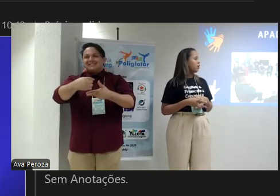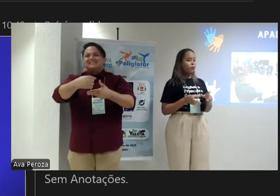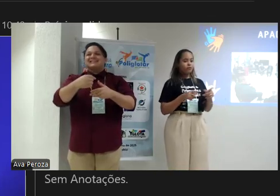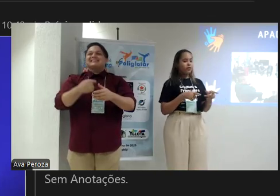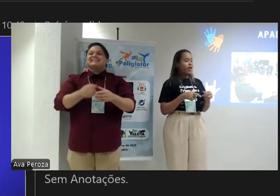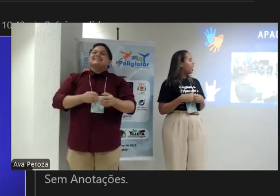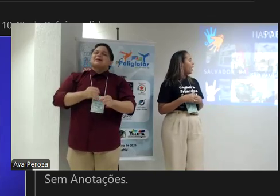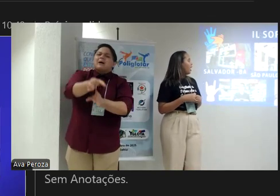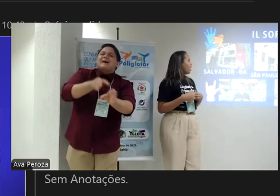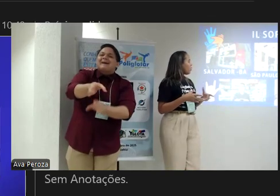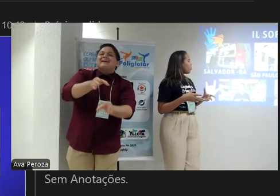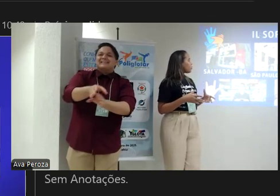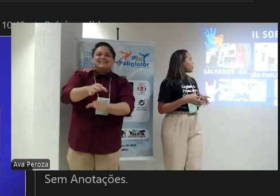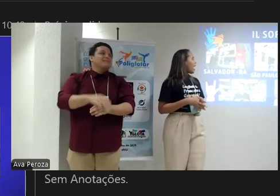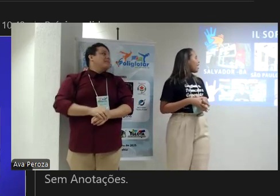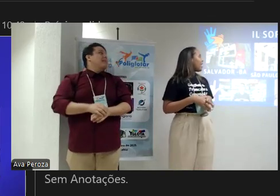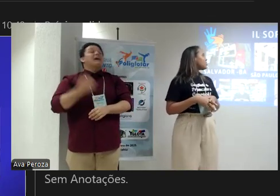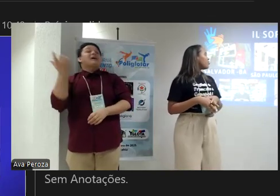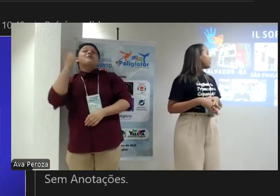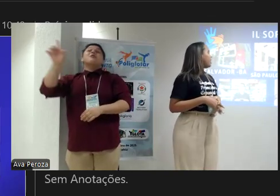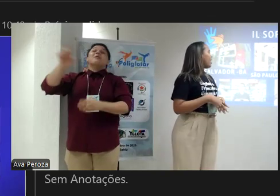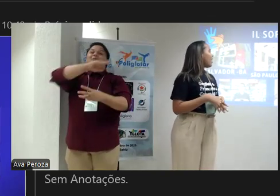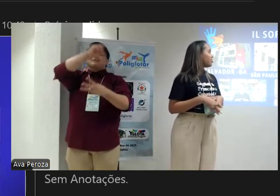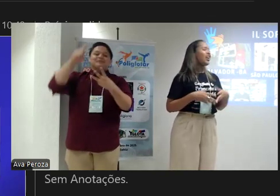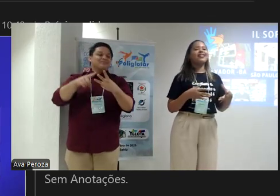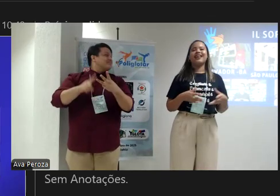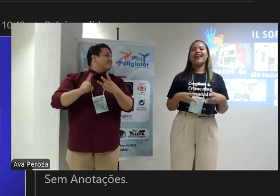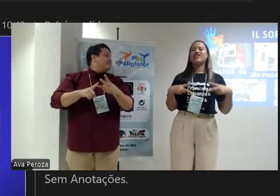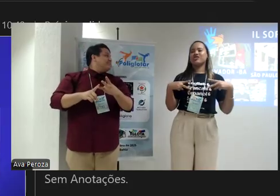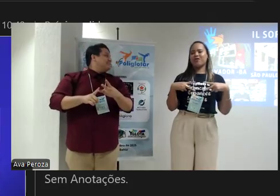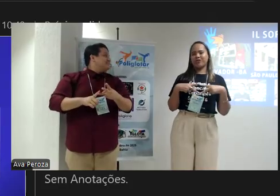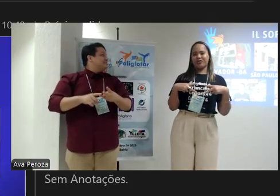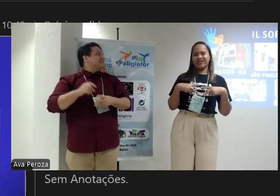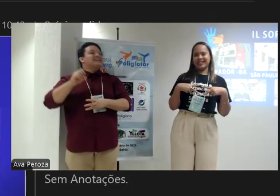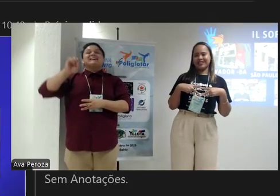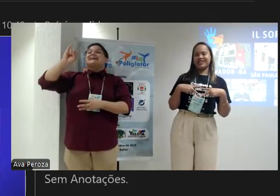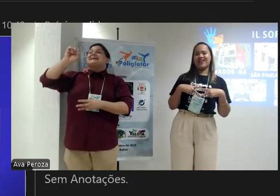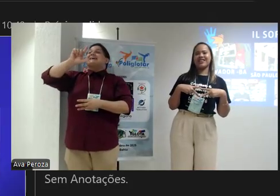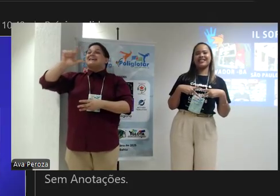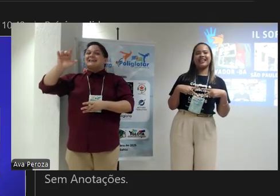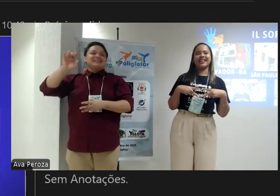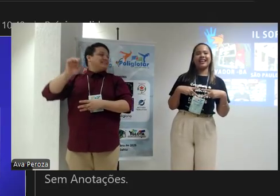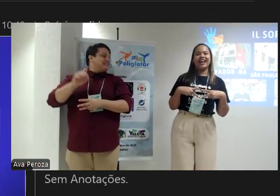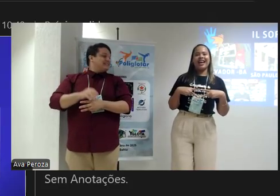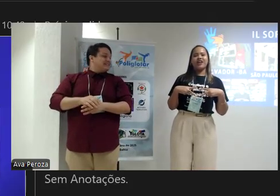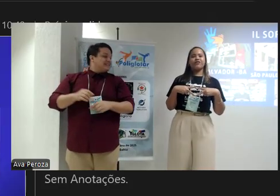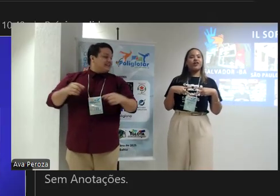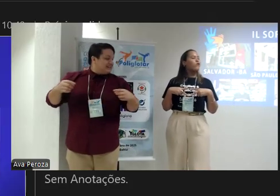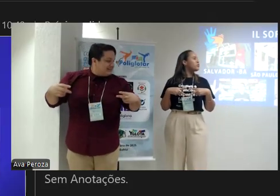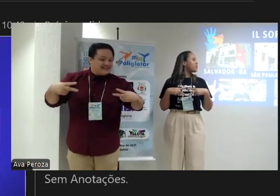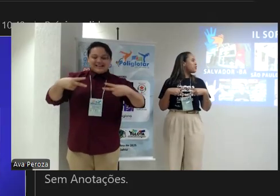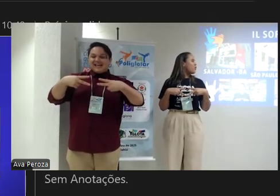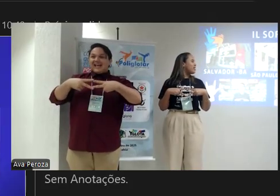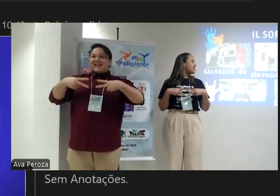orientação. E um outro lugar é a sorveteria, a gelateria Il Sordo, o sinal é esse aqui. Eu vi que